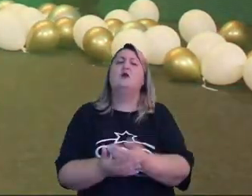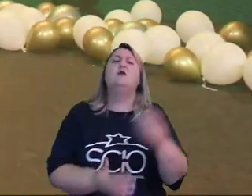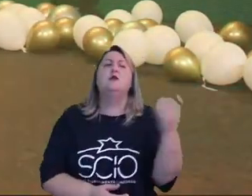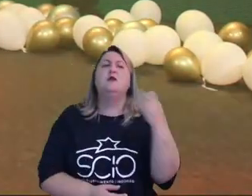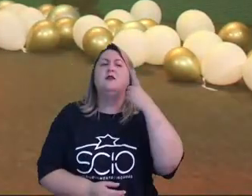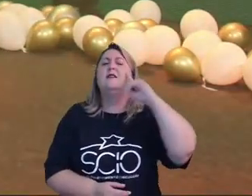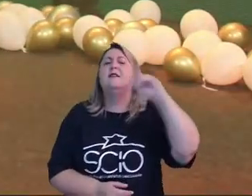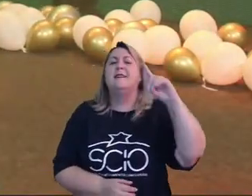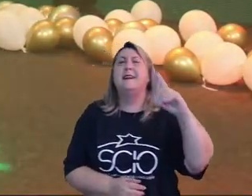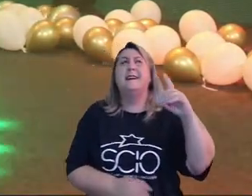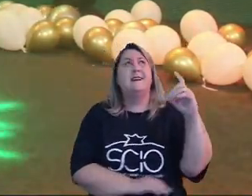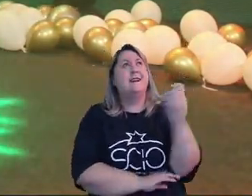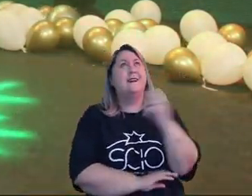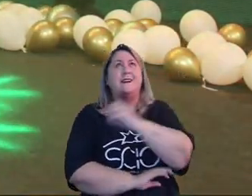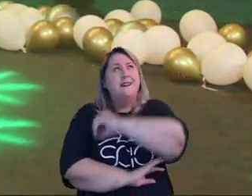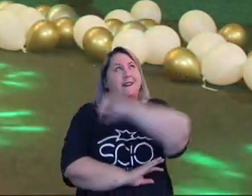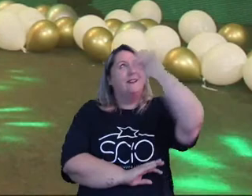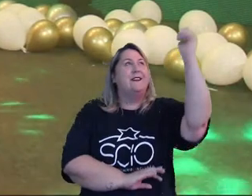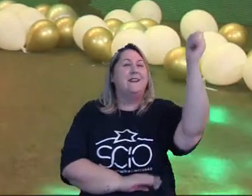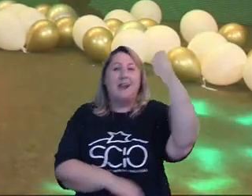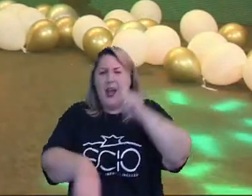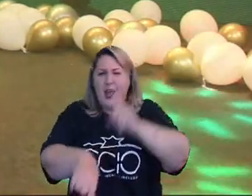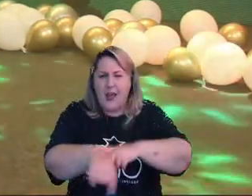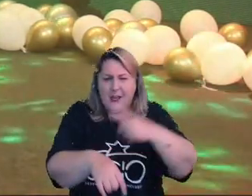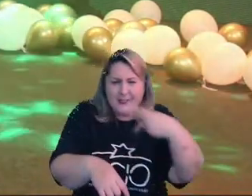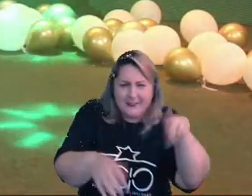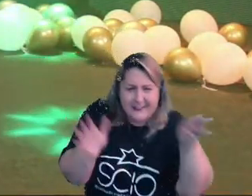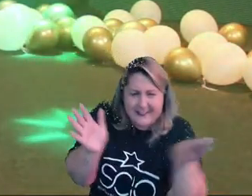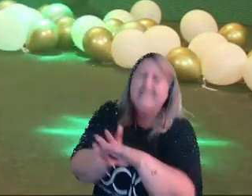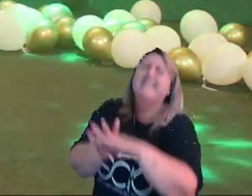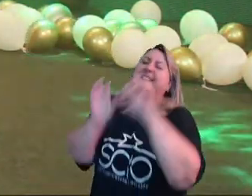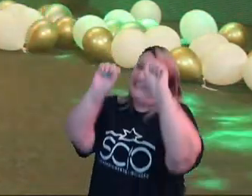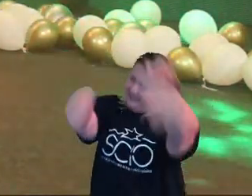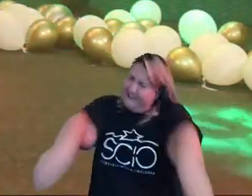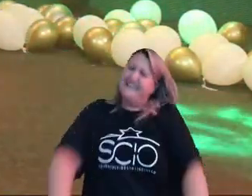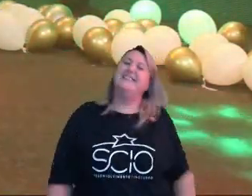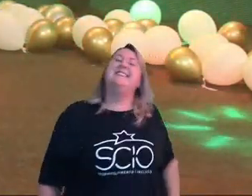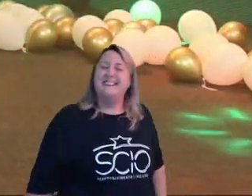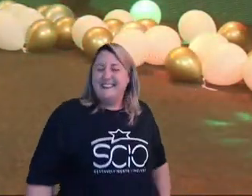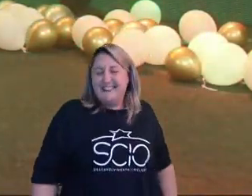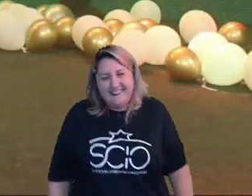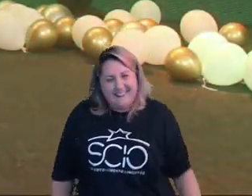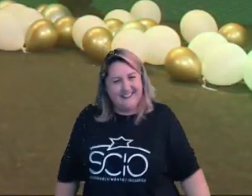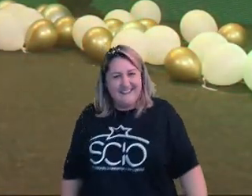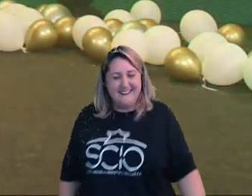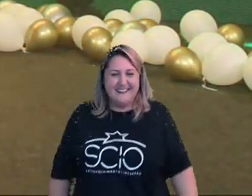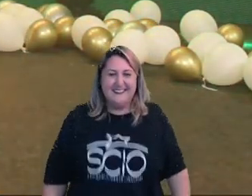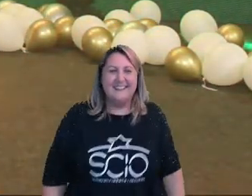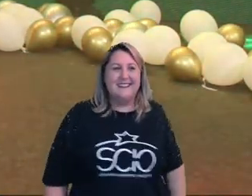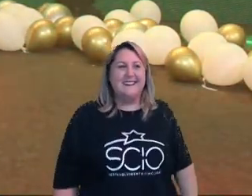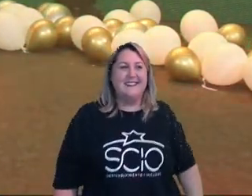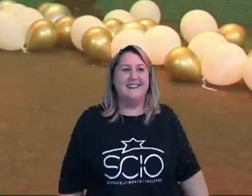que um novo dia vai ganhar. Sua hora vai chegar.